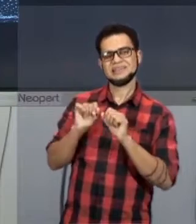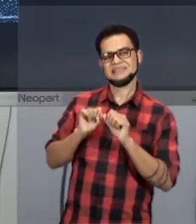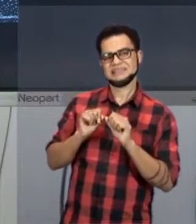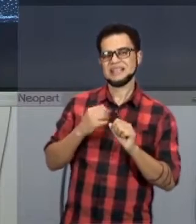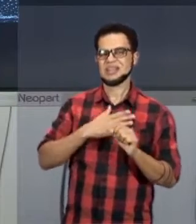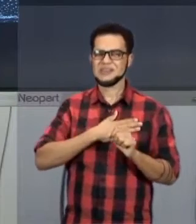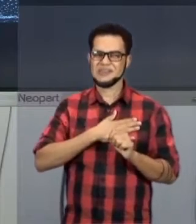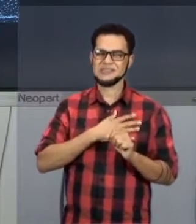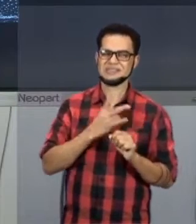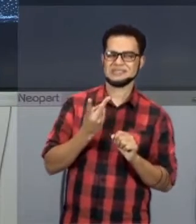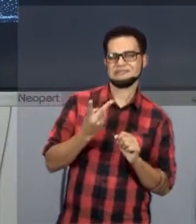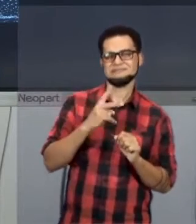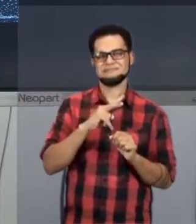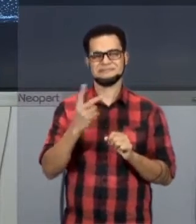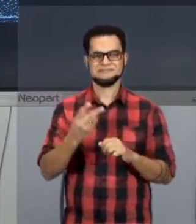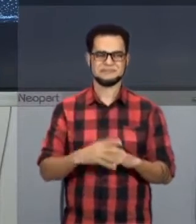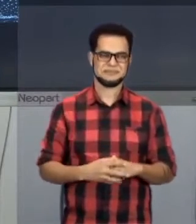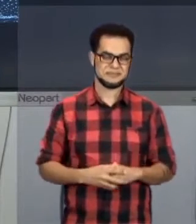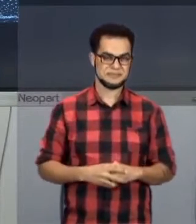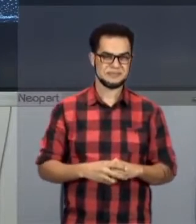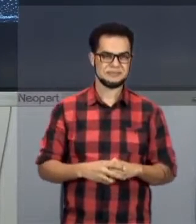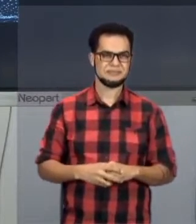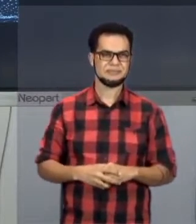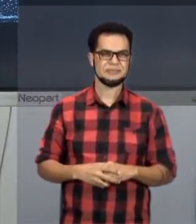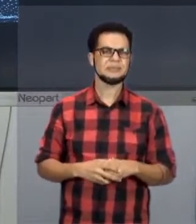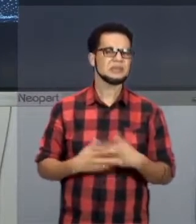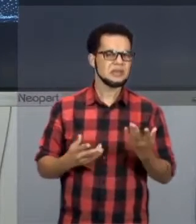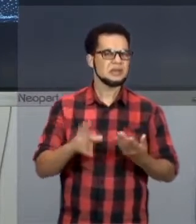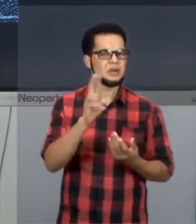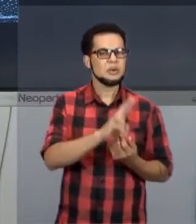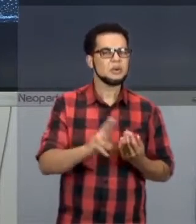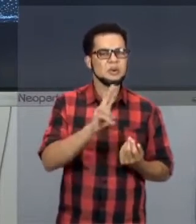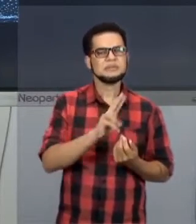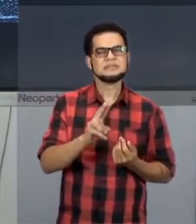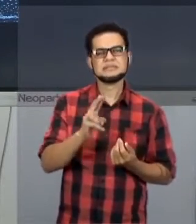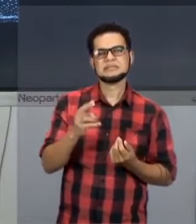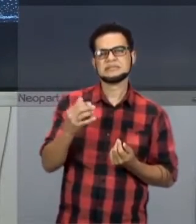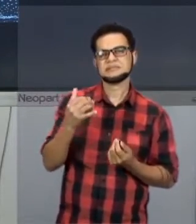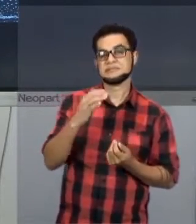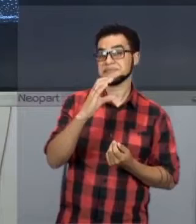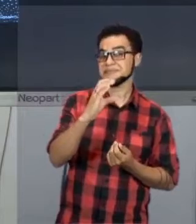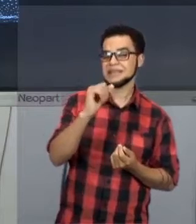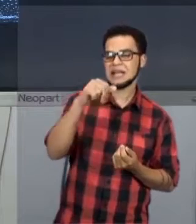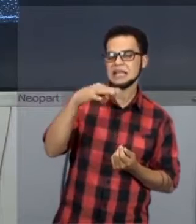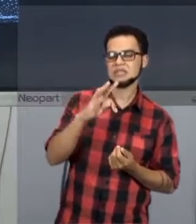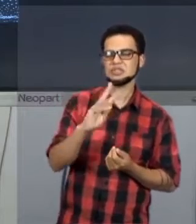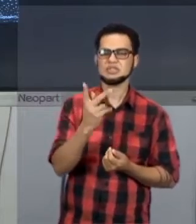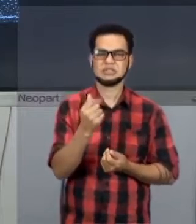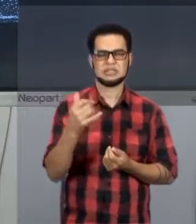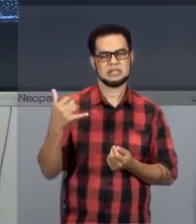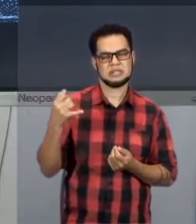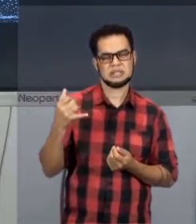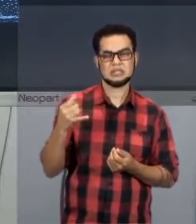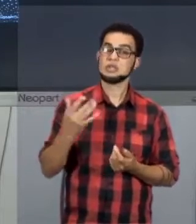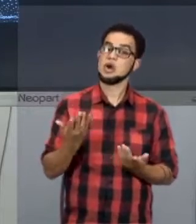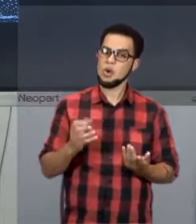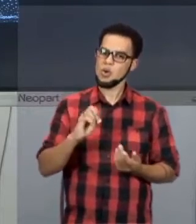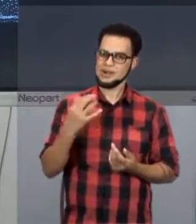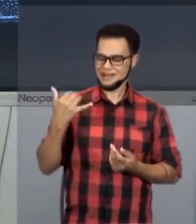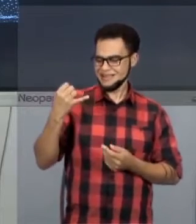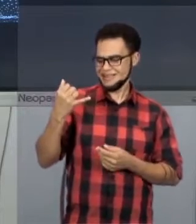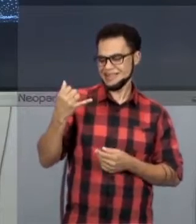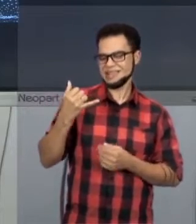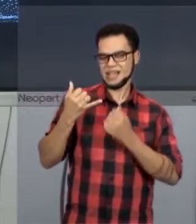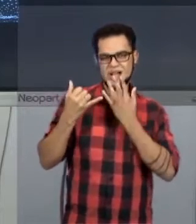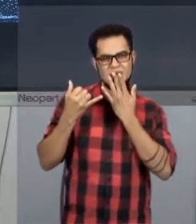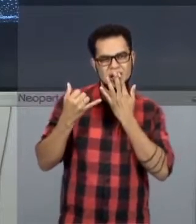dos dois. E usem canetinha preferencialmente ou a caneta esferográfica, vai ficar mais fácil para que vocês